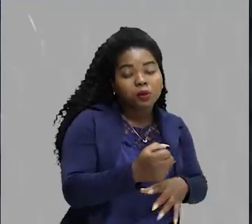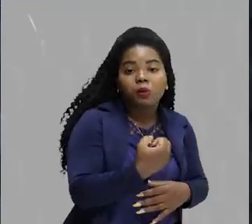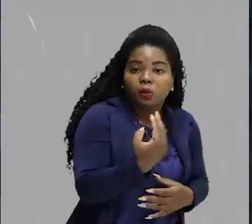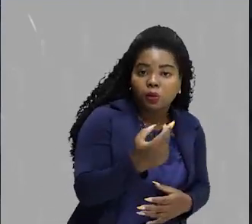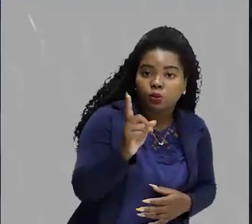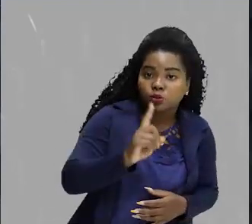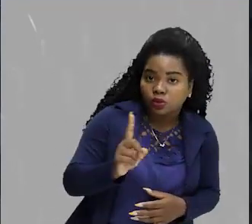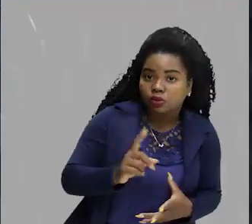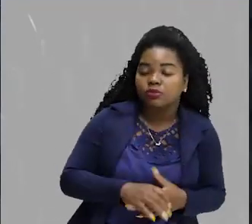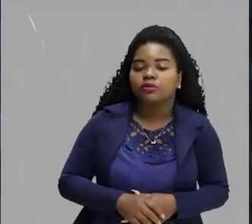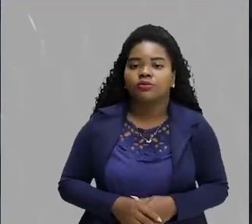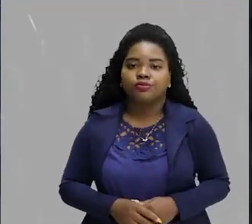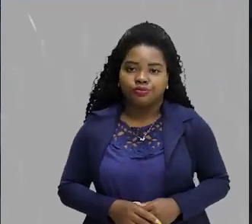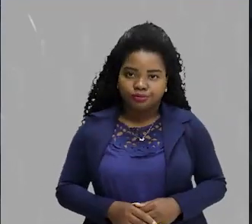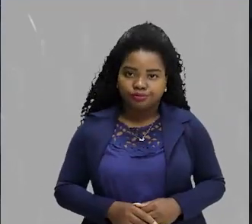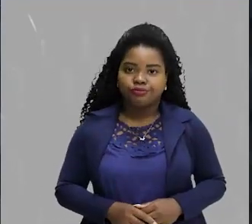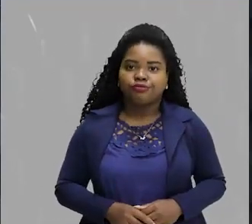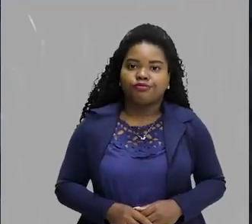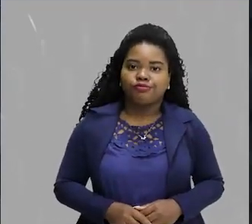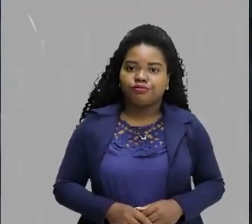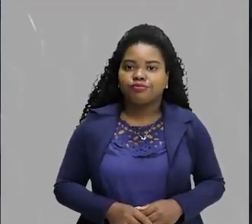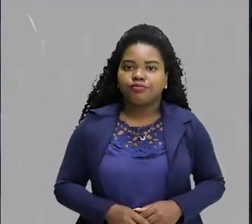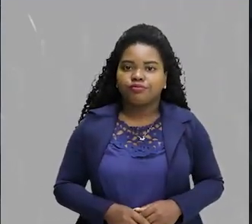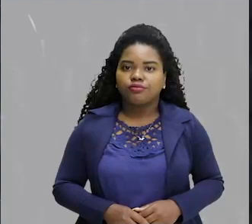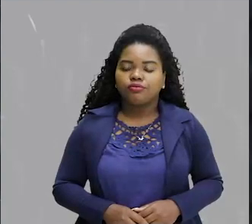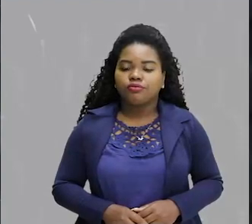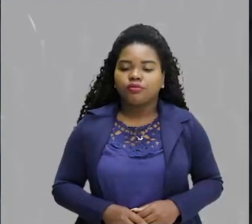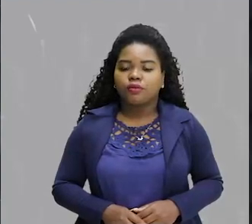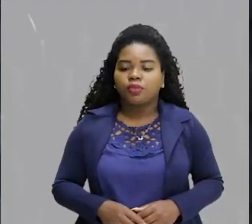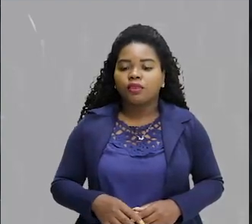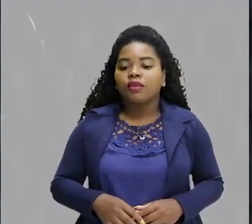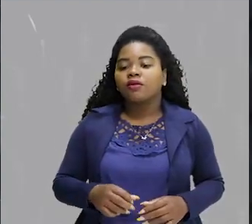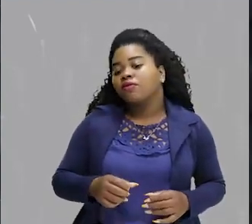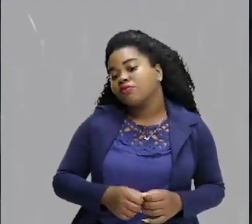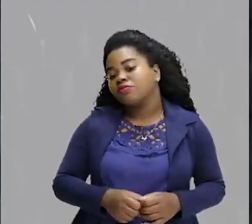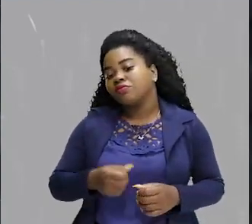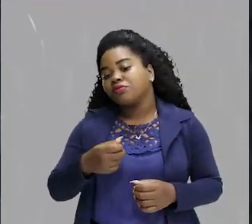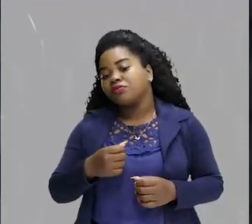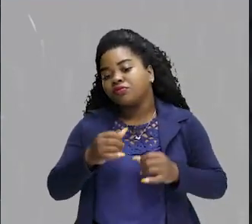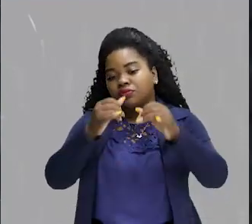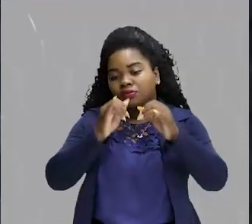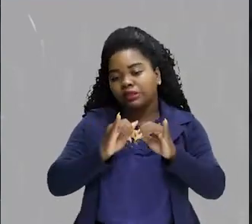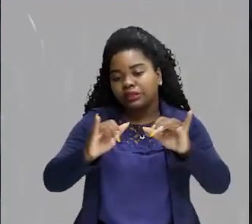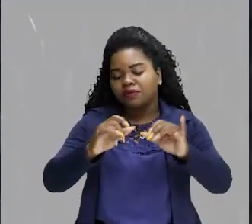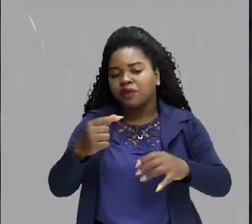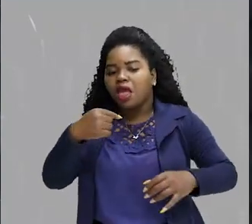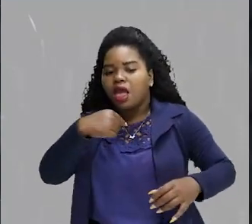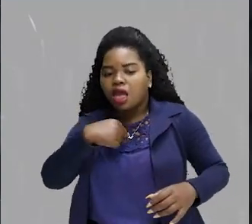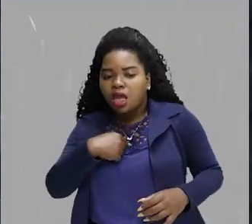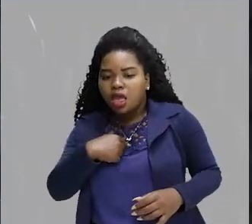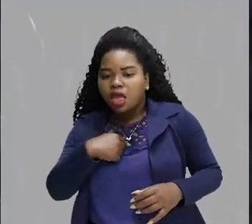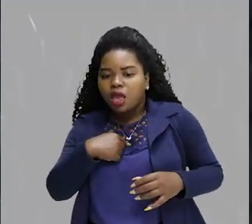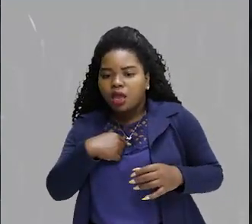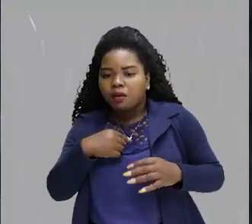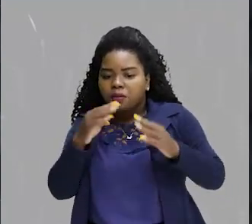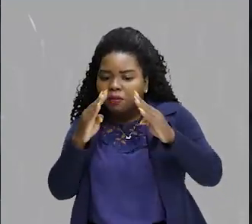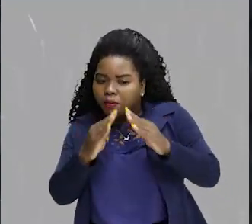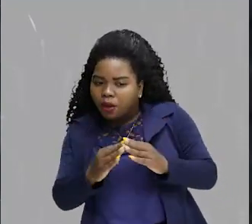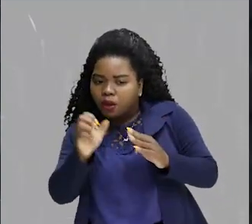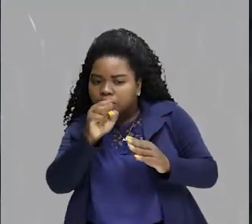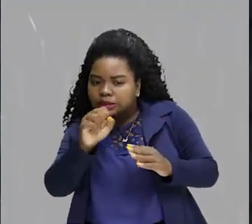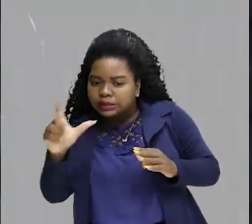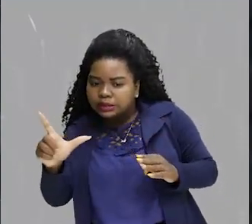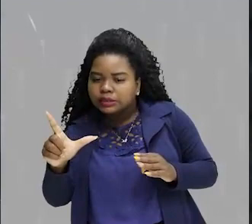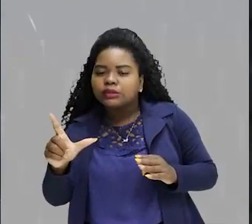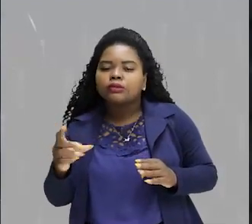no passado, mas até hoje ela se mantém presente. Você diz, eu posso dizer para vocês, eu moro em São